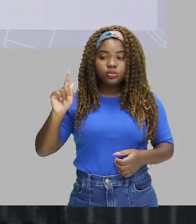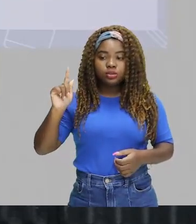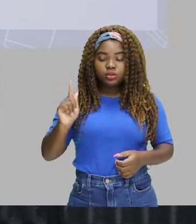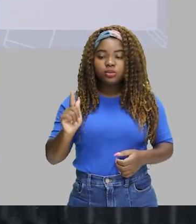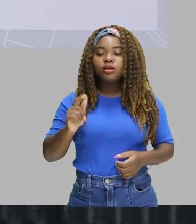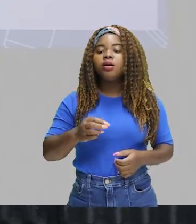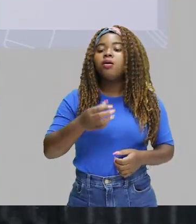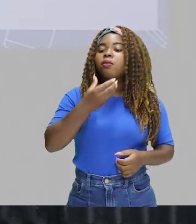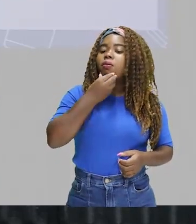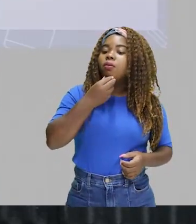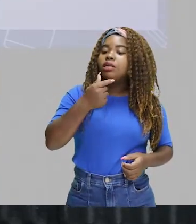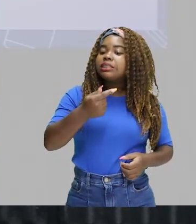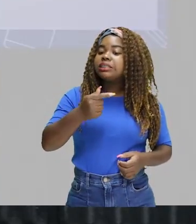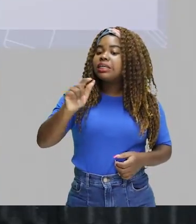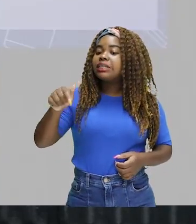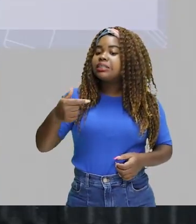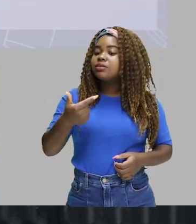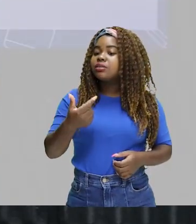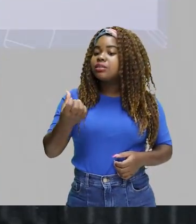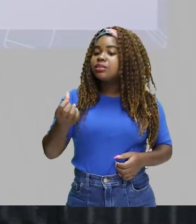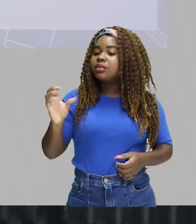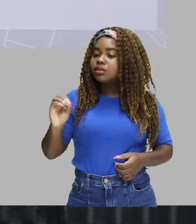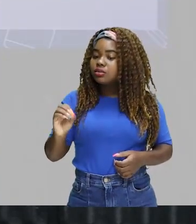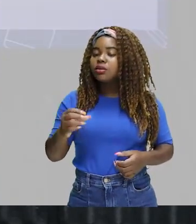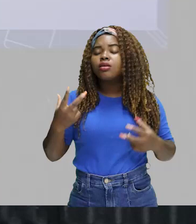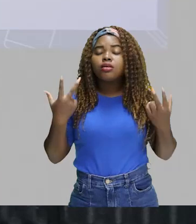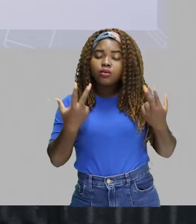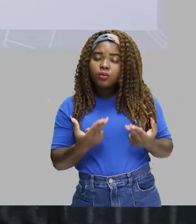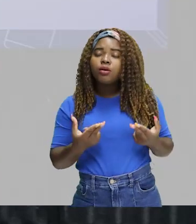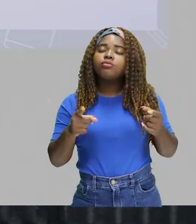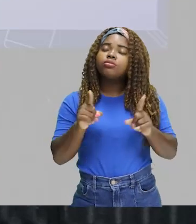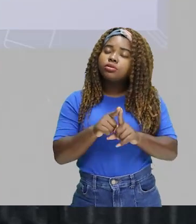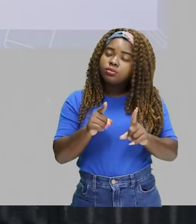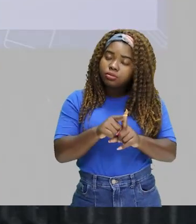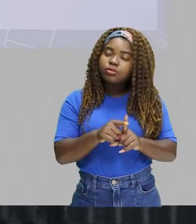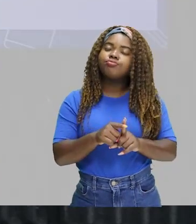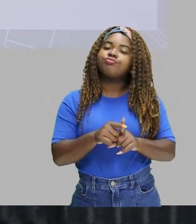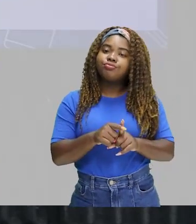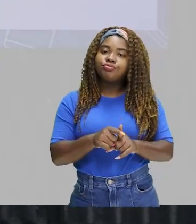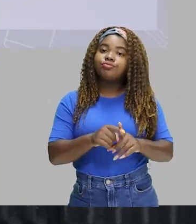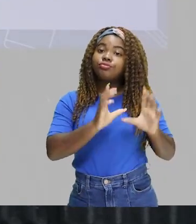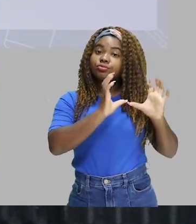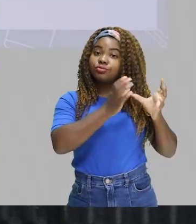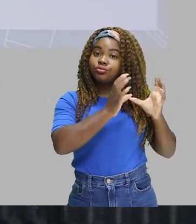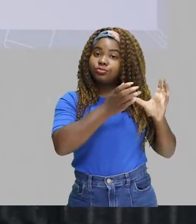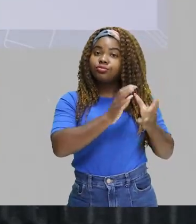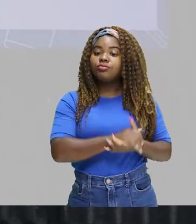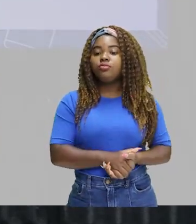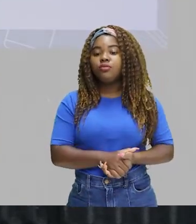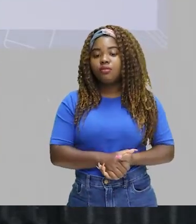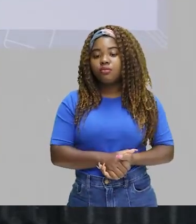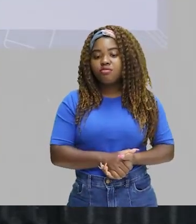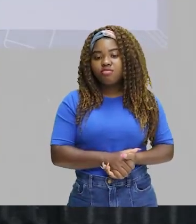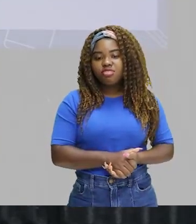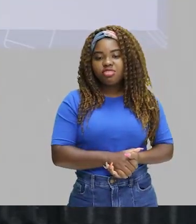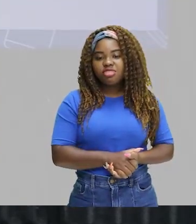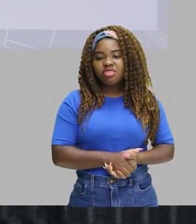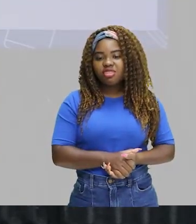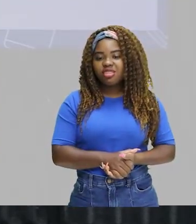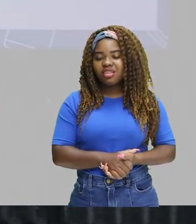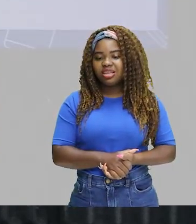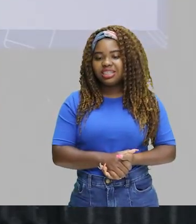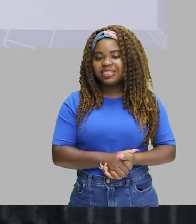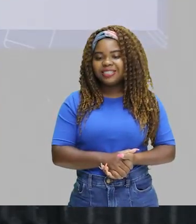masculino 7,260 kg, o mesmo peso da bola do arremesso de peso.